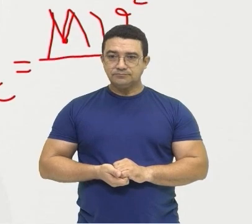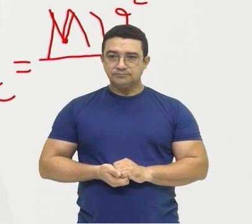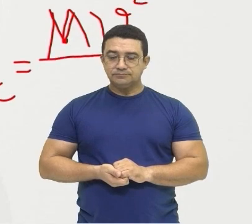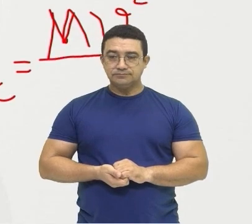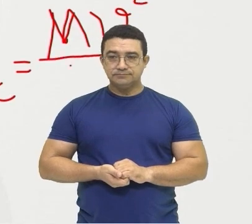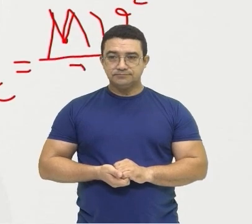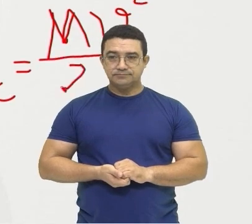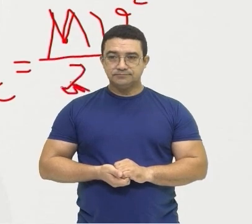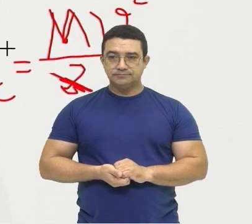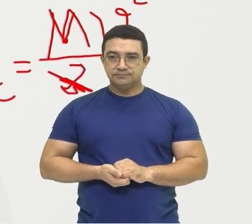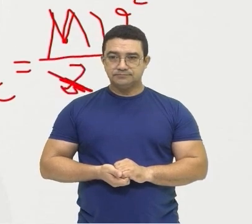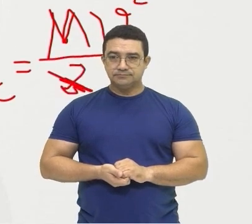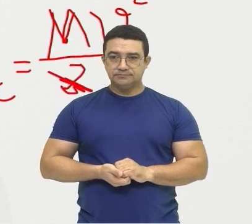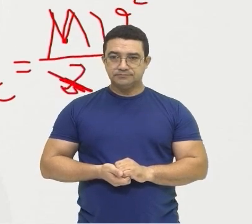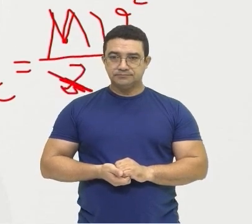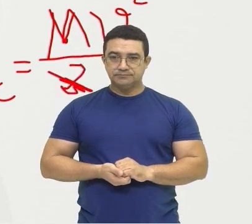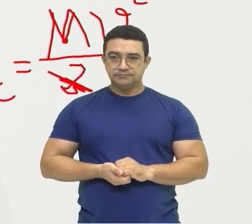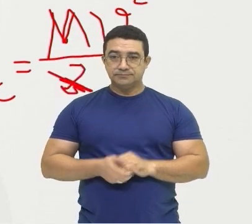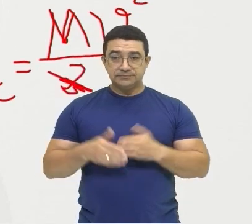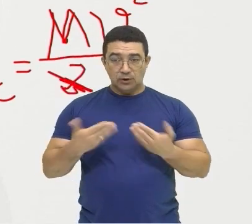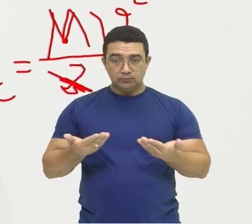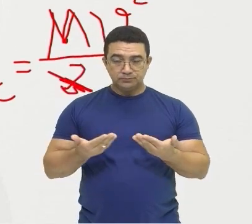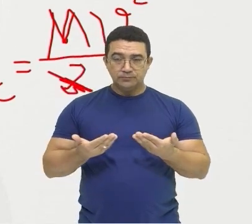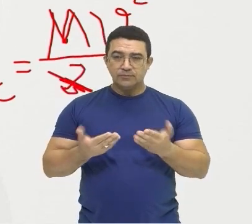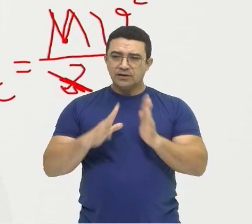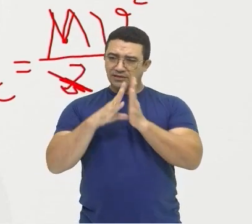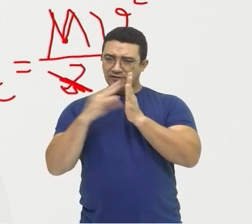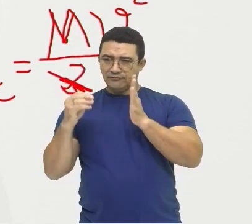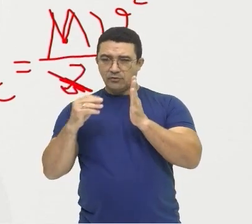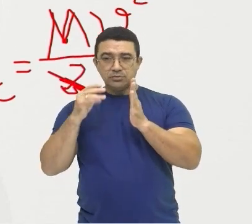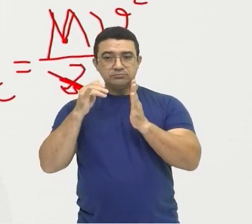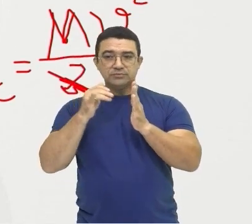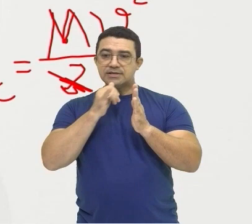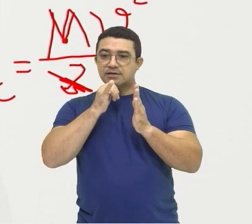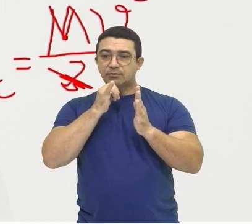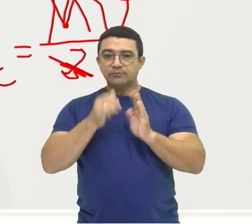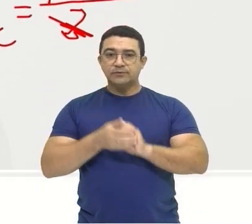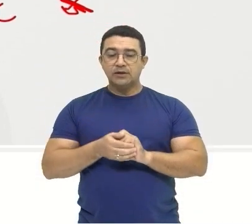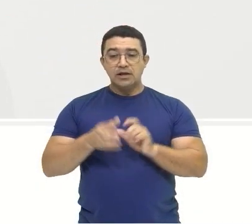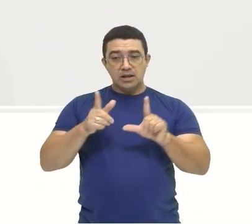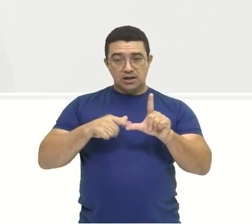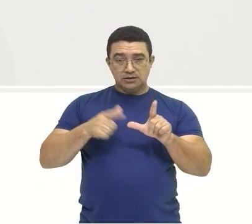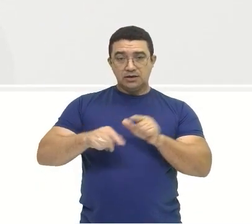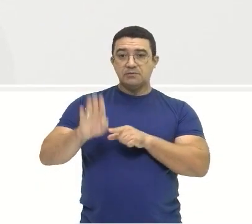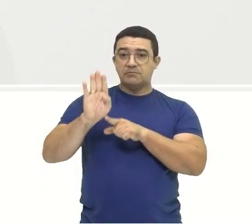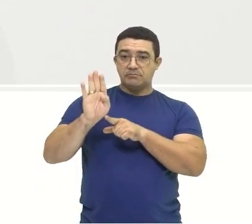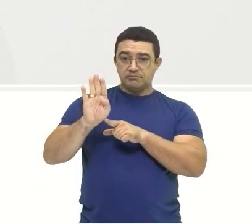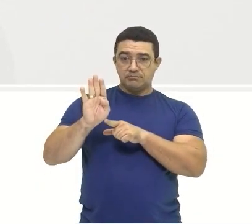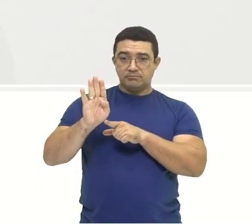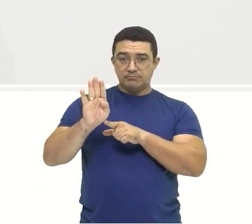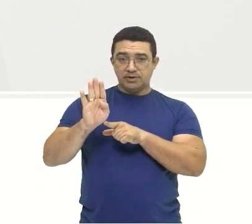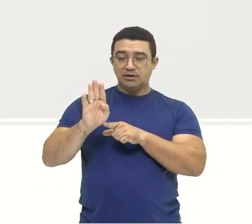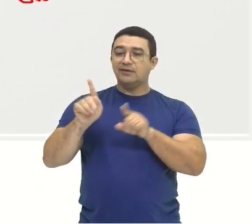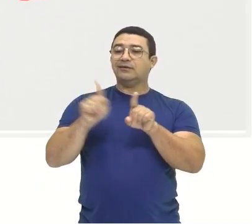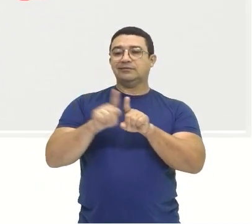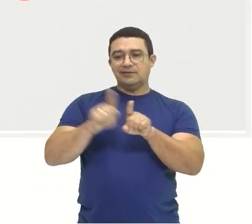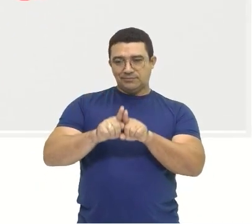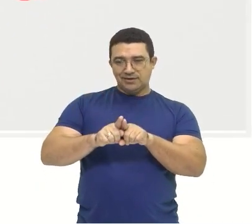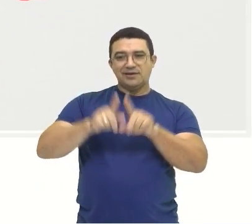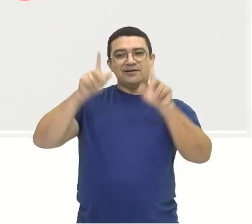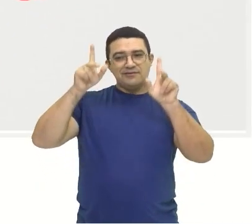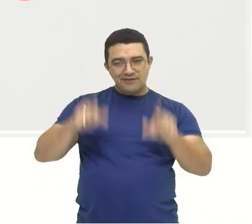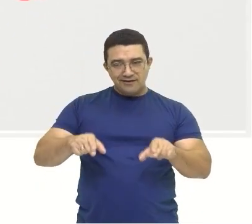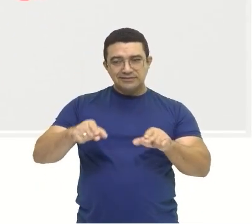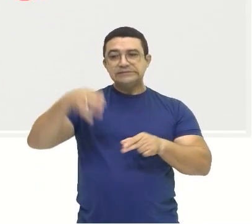velocidade do planeta, dividido por 2. Então, pessoal, a letra B, novamente a letra B vai ser a nossa resposta